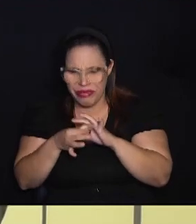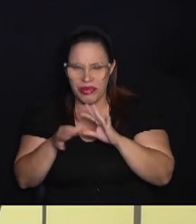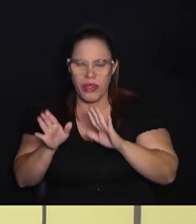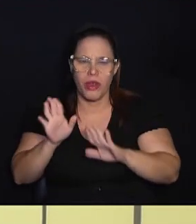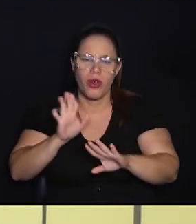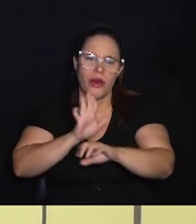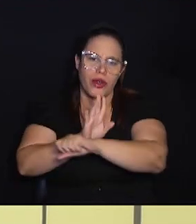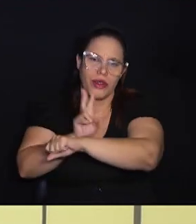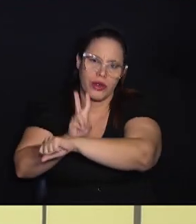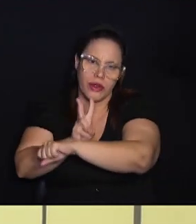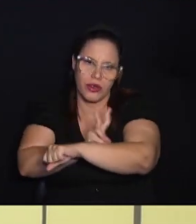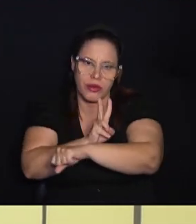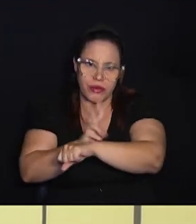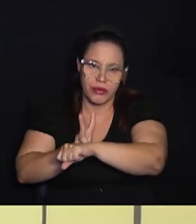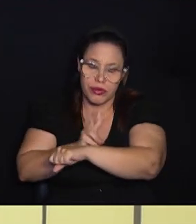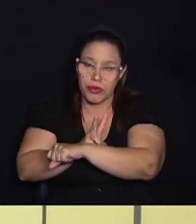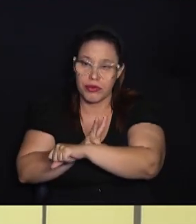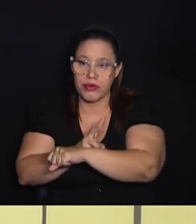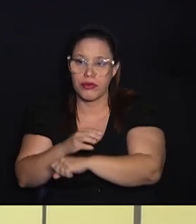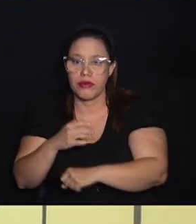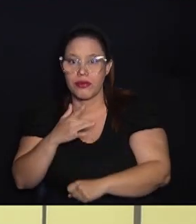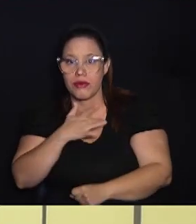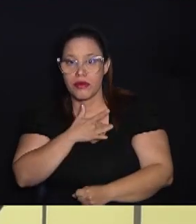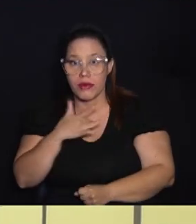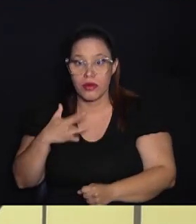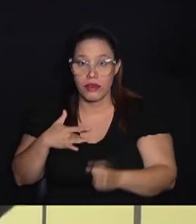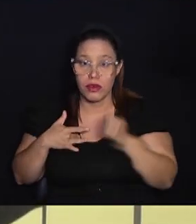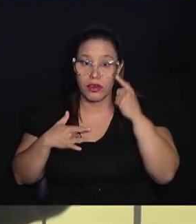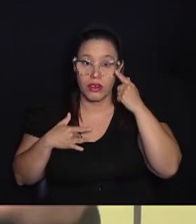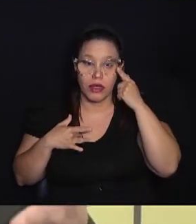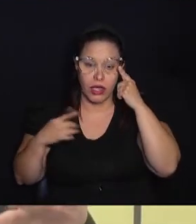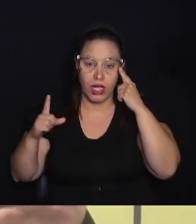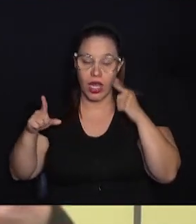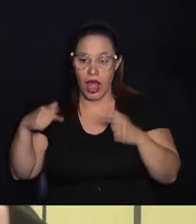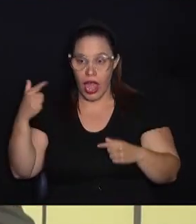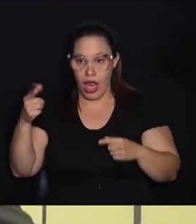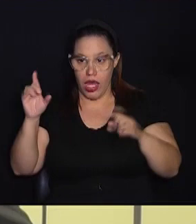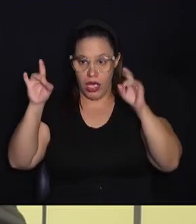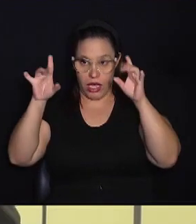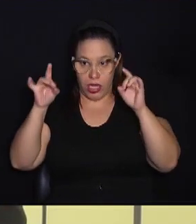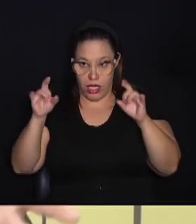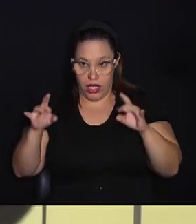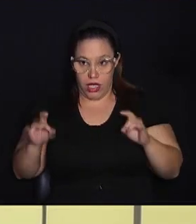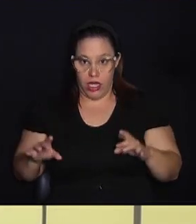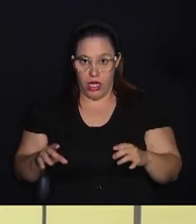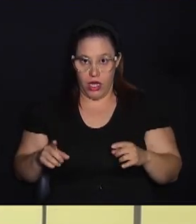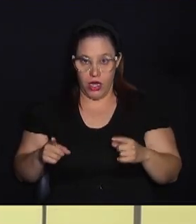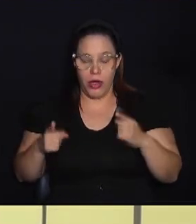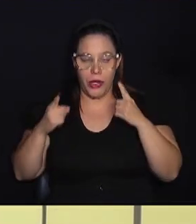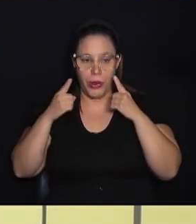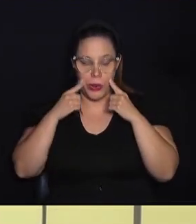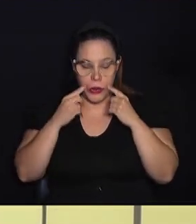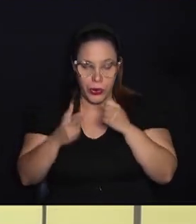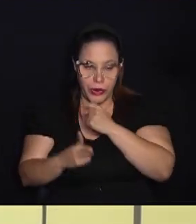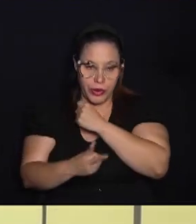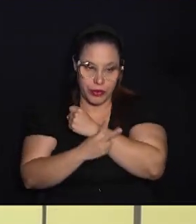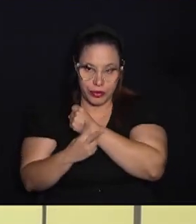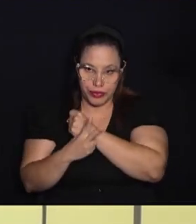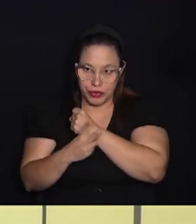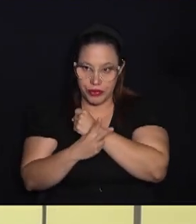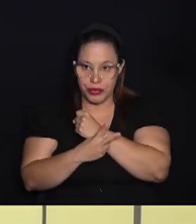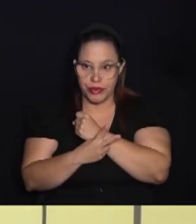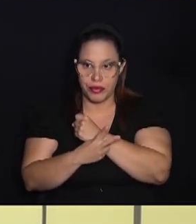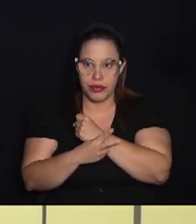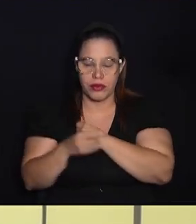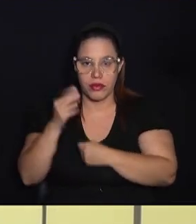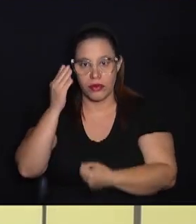todas as outras dimensões então Eh Apesar para além das especialidades é conseguir olhar pro cuidado de si eh a